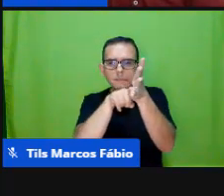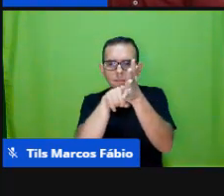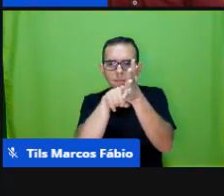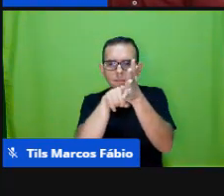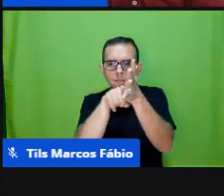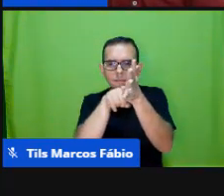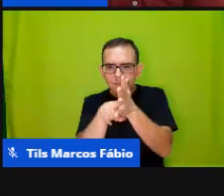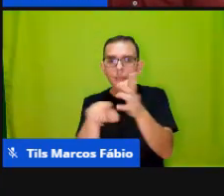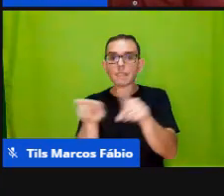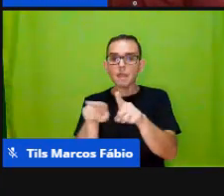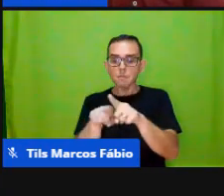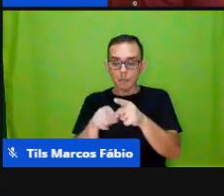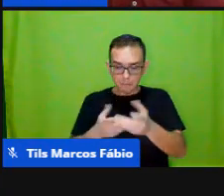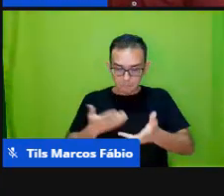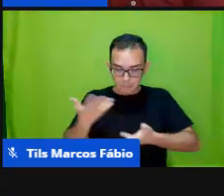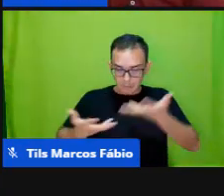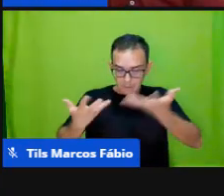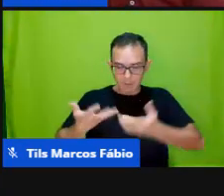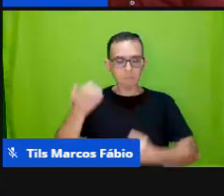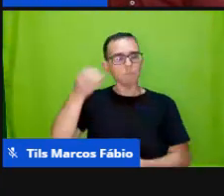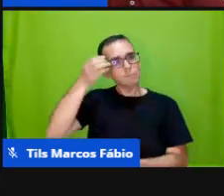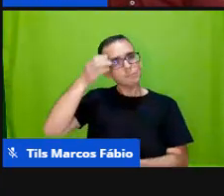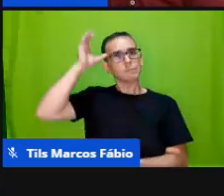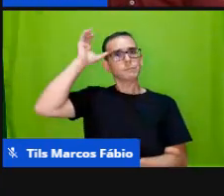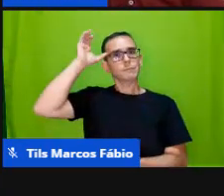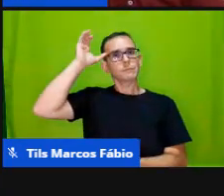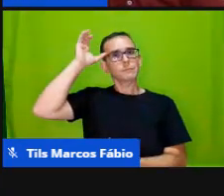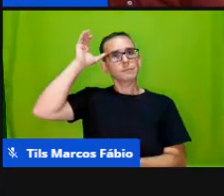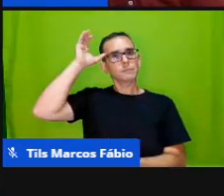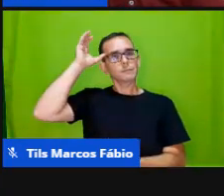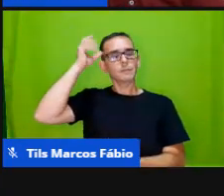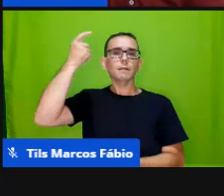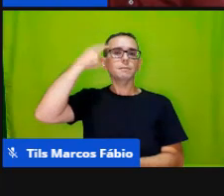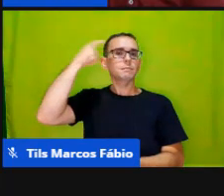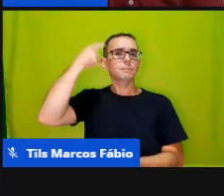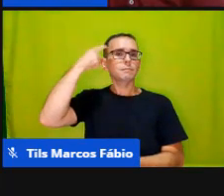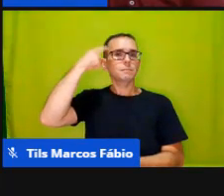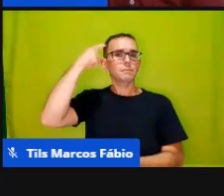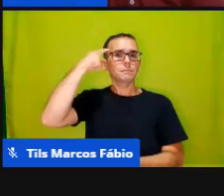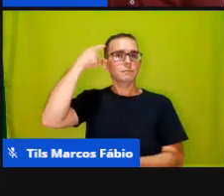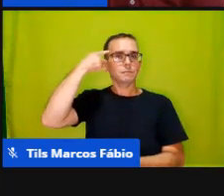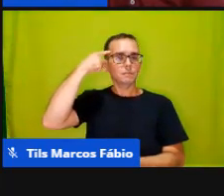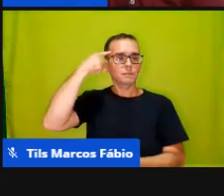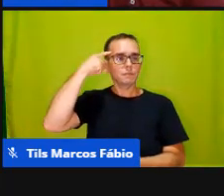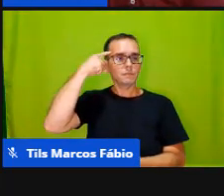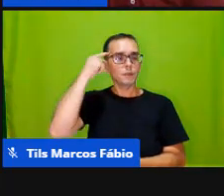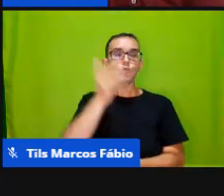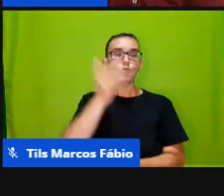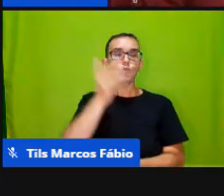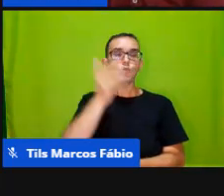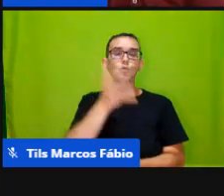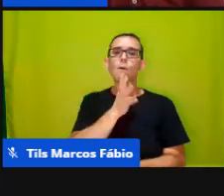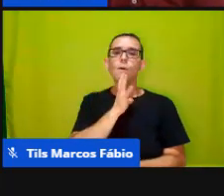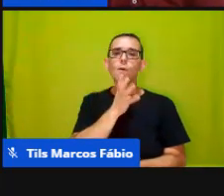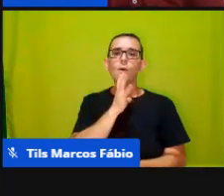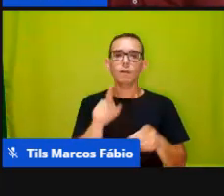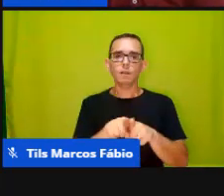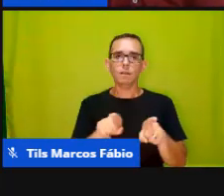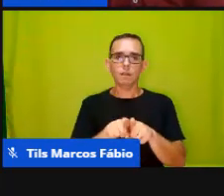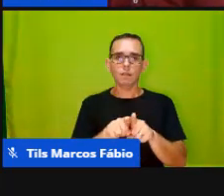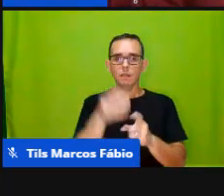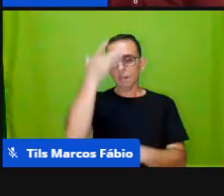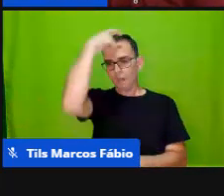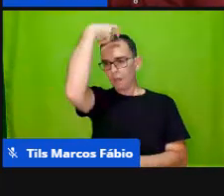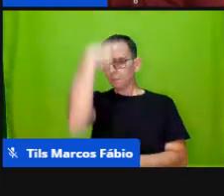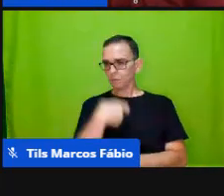estimula as atividades cognitivas, né? Atividades do pensamento, do conhecimento, e a pessoa que